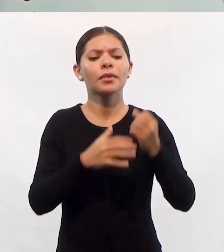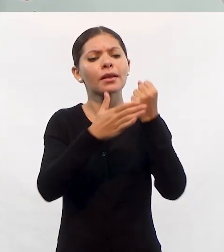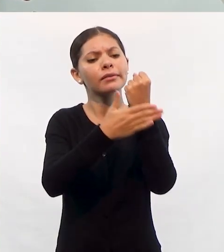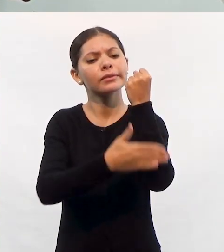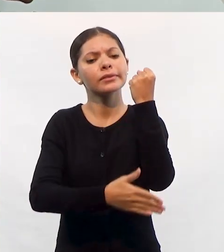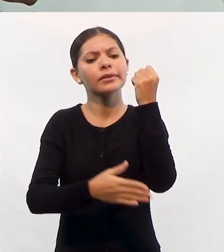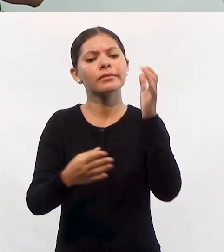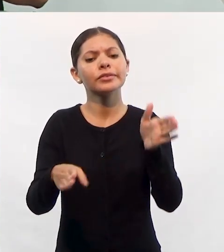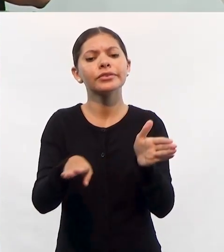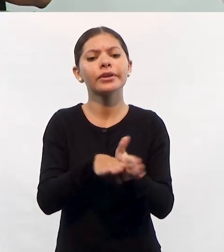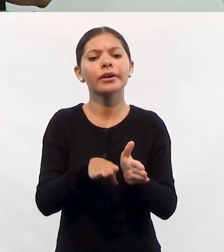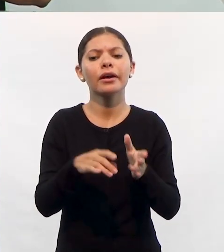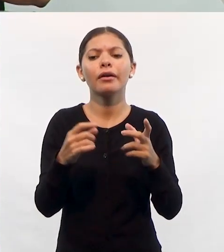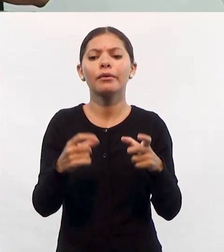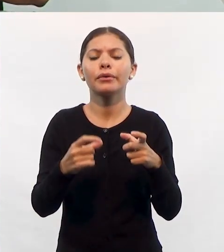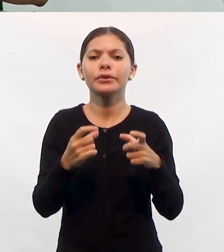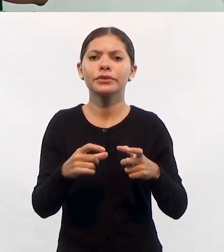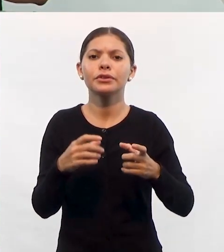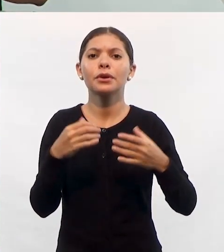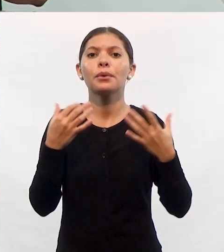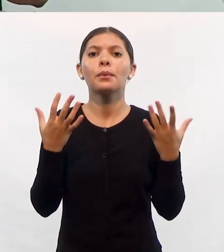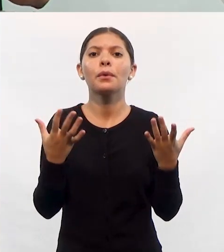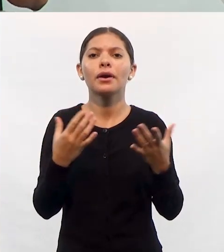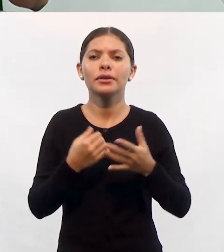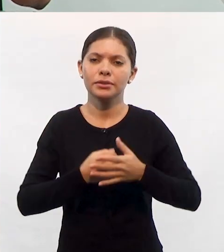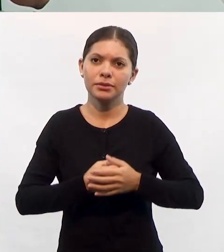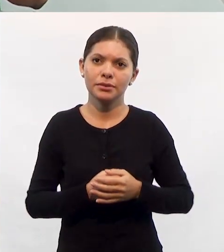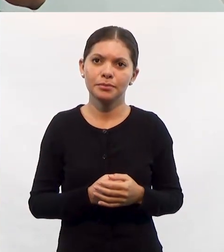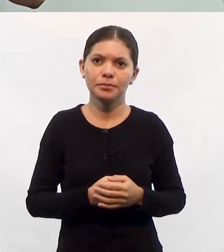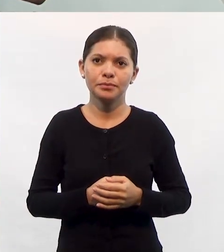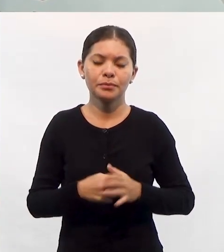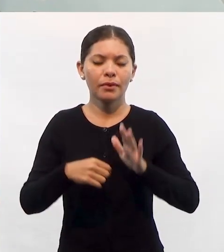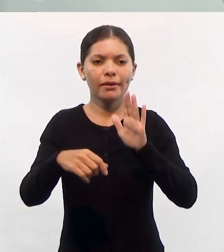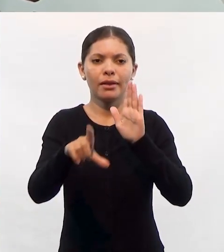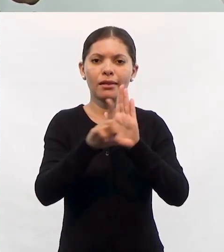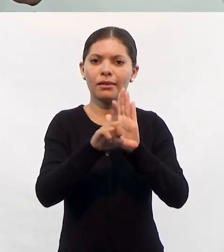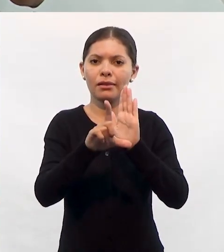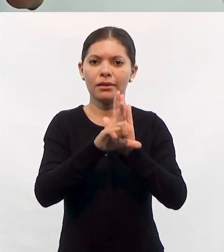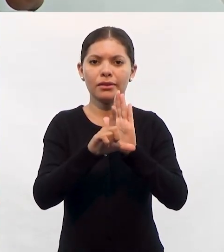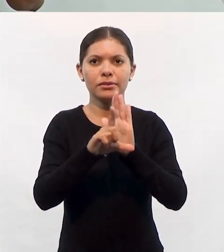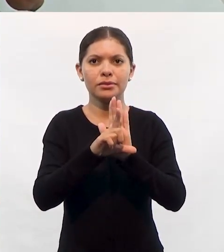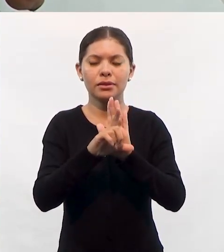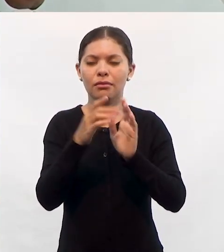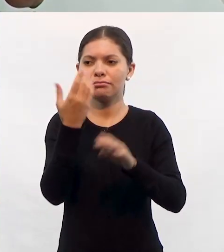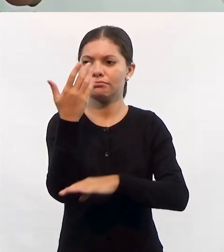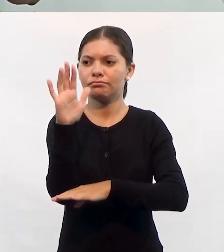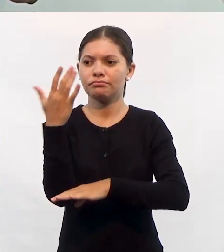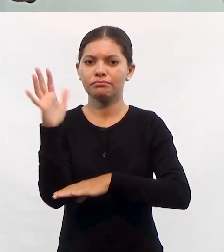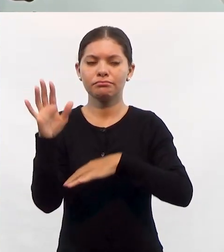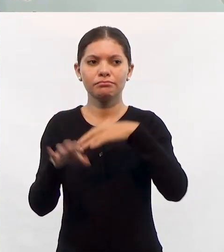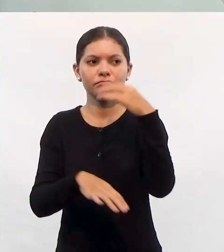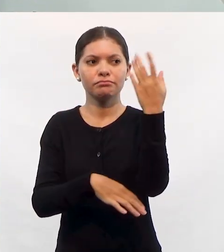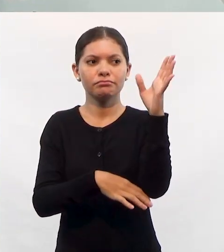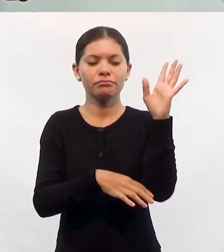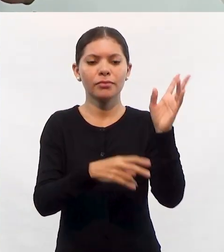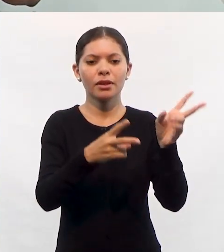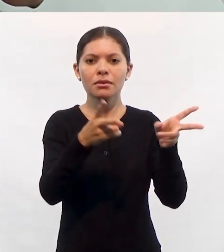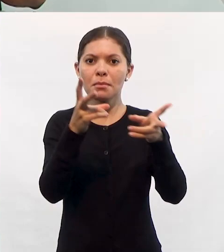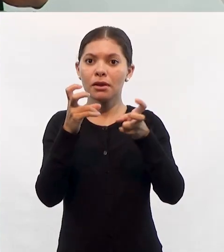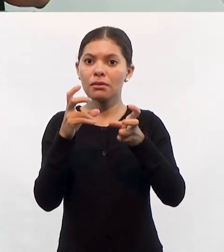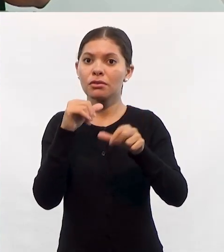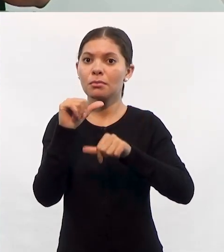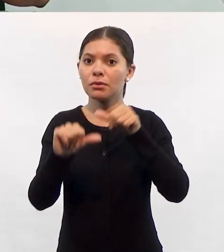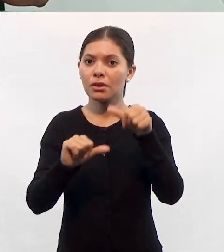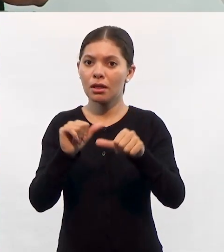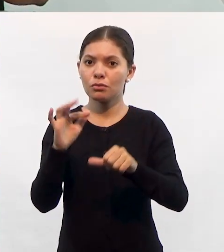Quais são os meus fornecedores é as leis ambientais tem alguma perspectivas